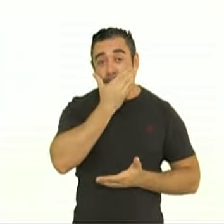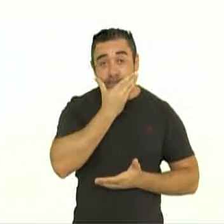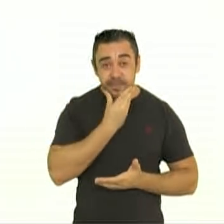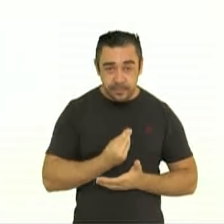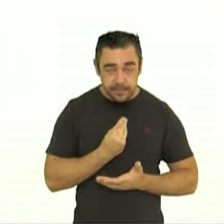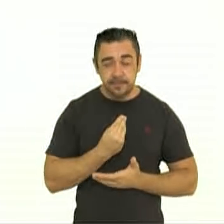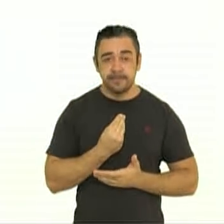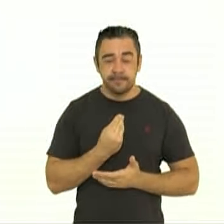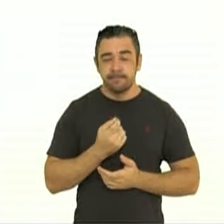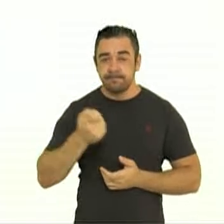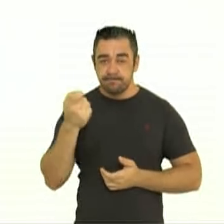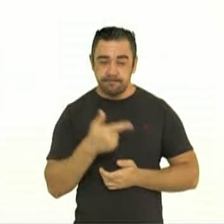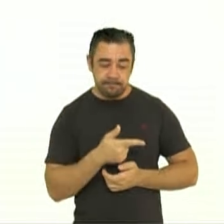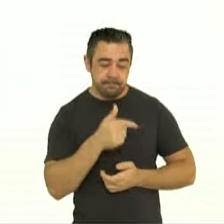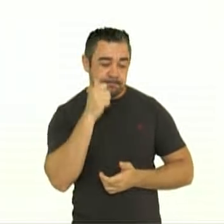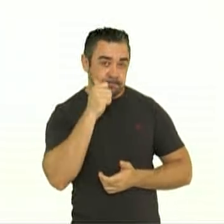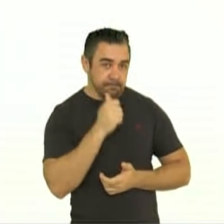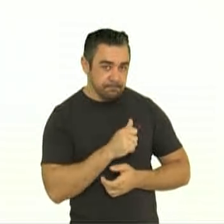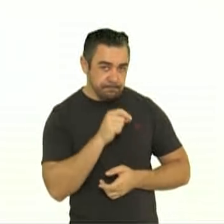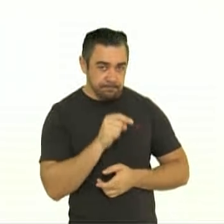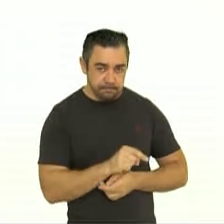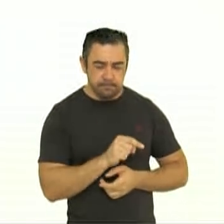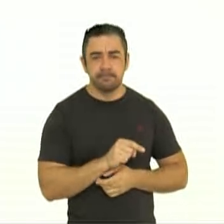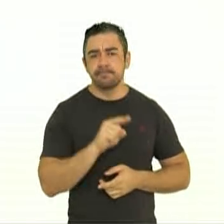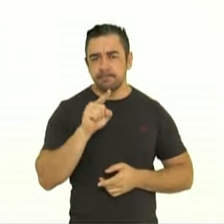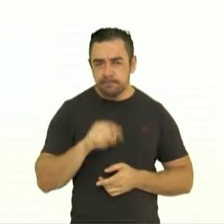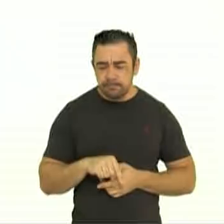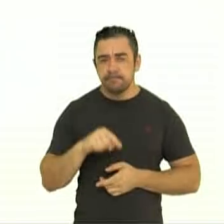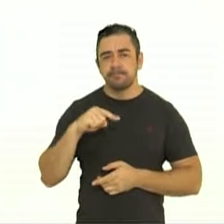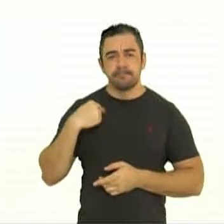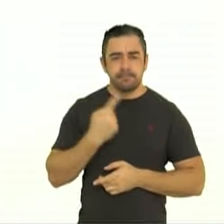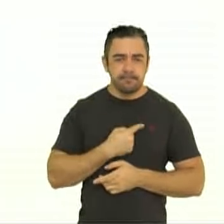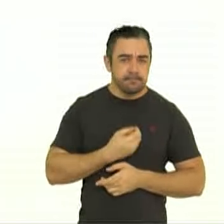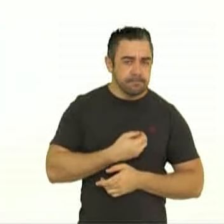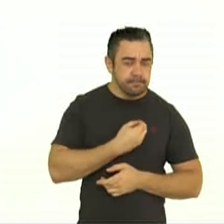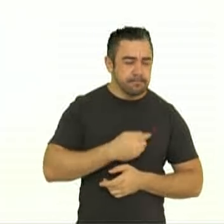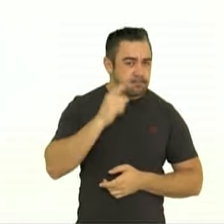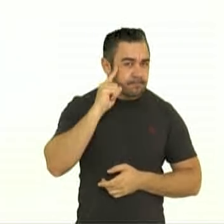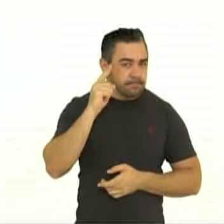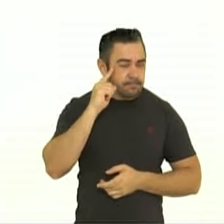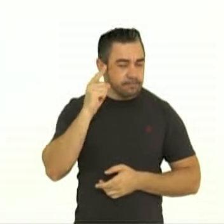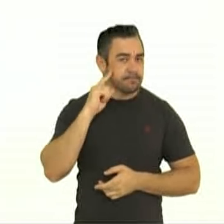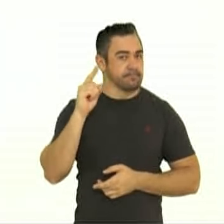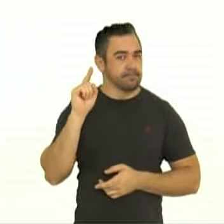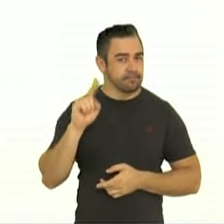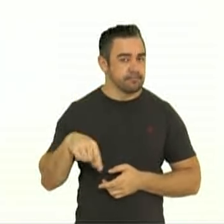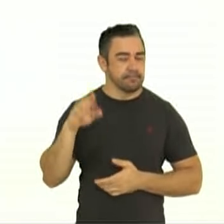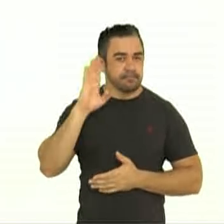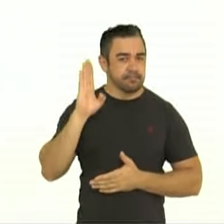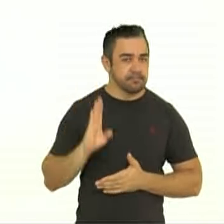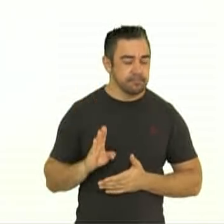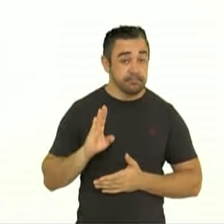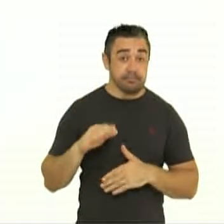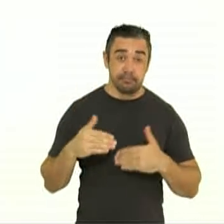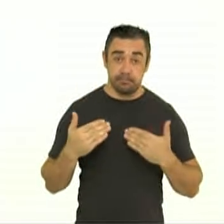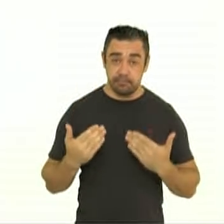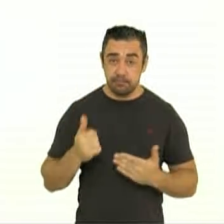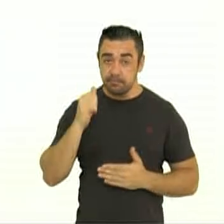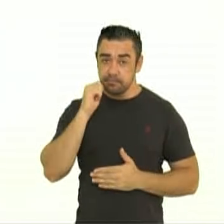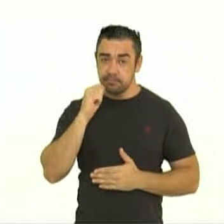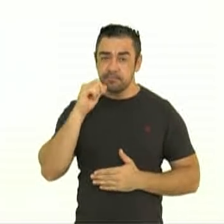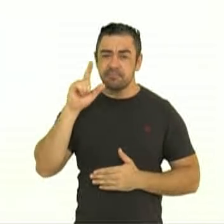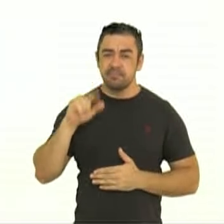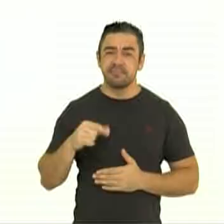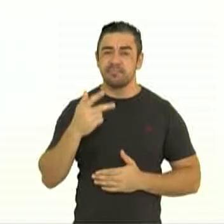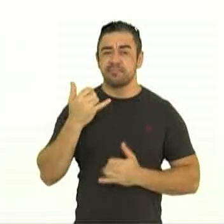em detrimento do feminino reflete no cotidiano dos brasileiros. Nesse viés, as mulheres são